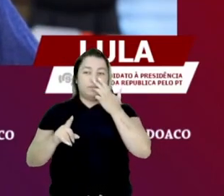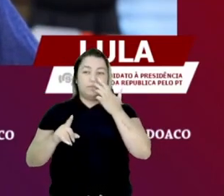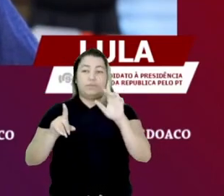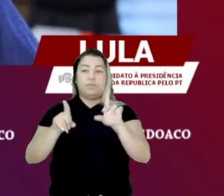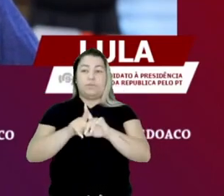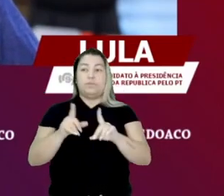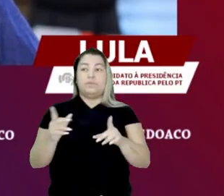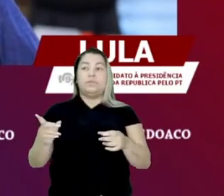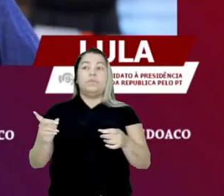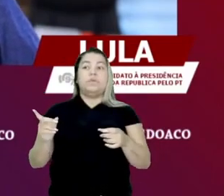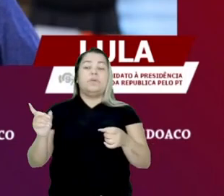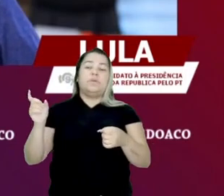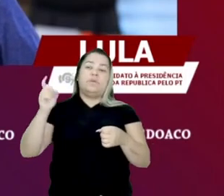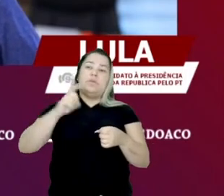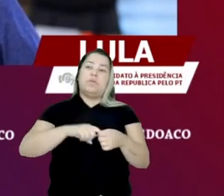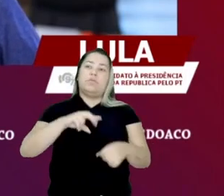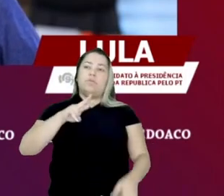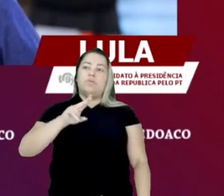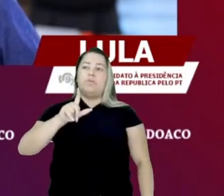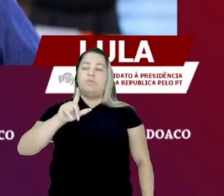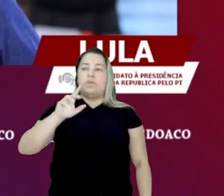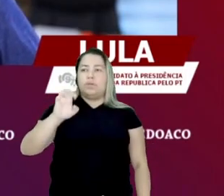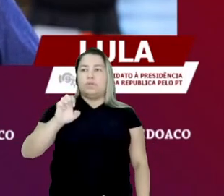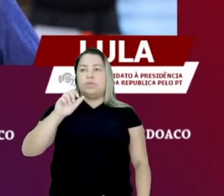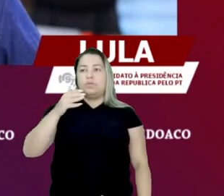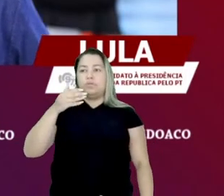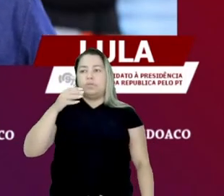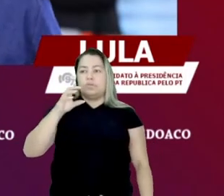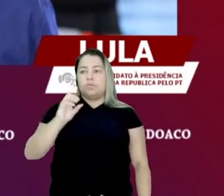produção, por que, que algumas até chegaram a fechar.